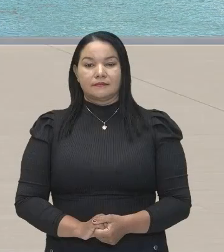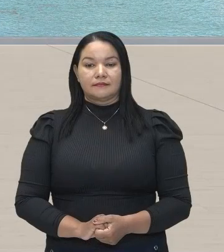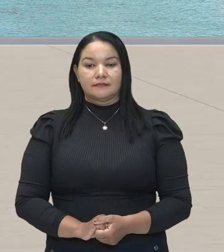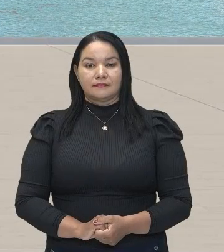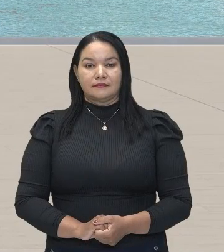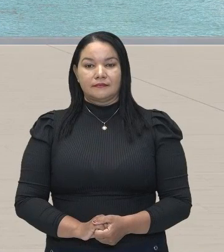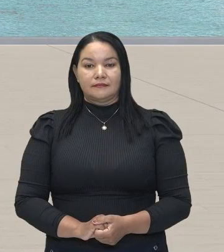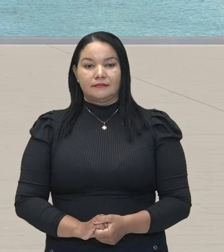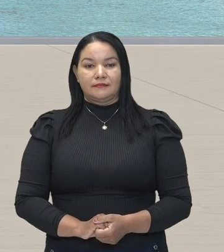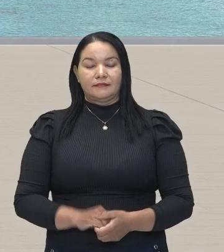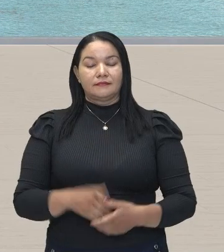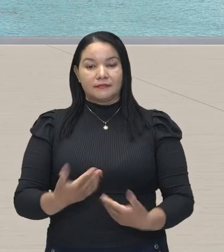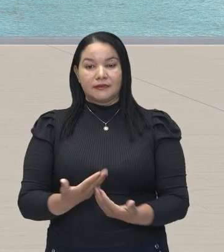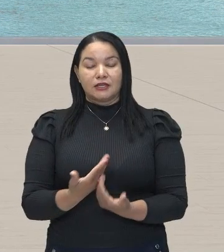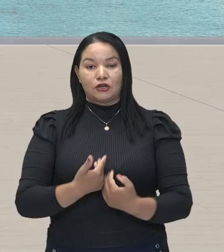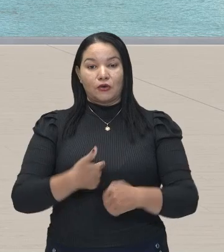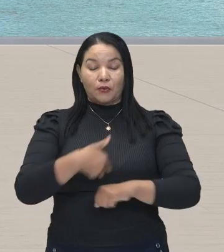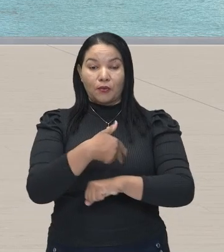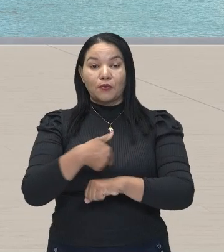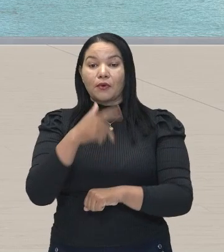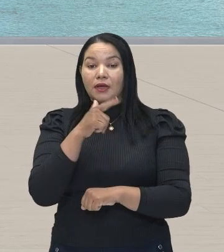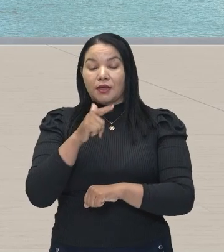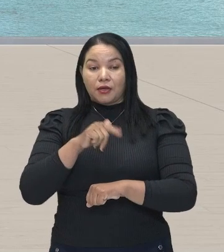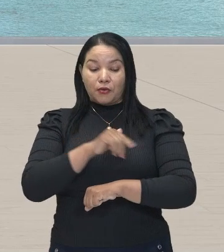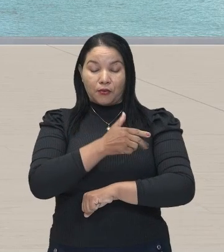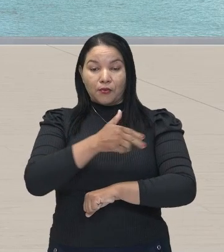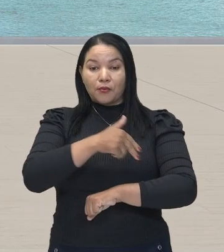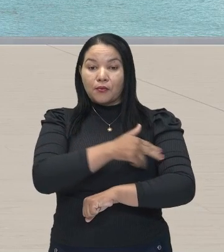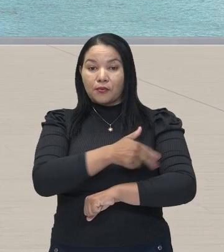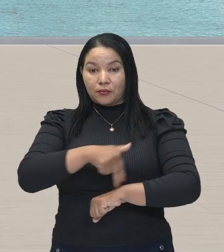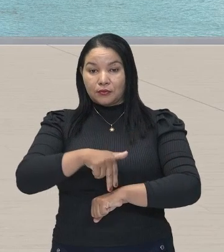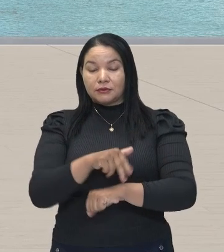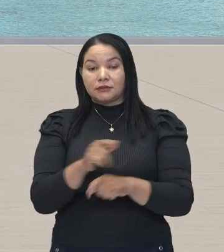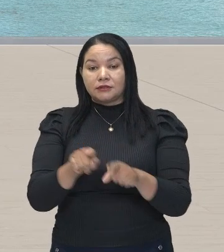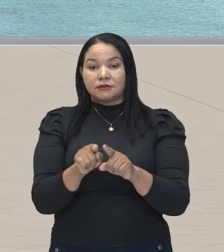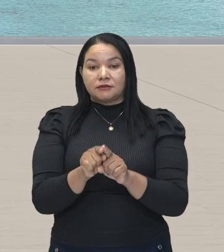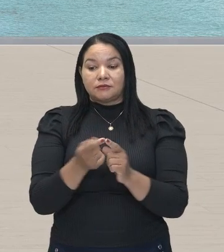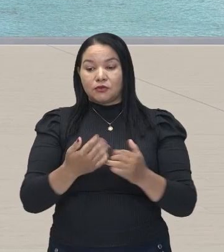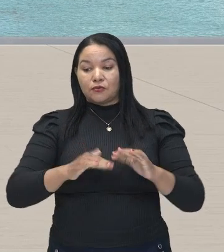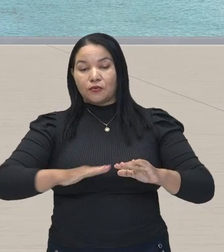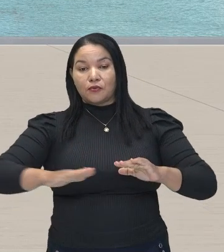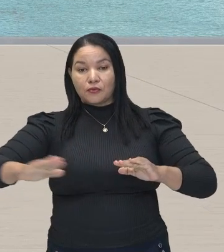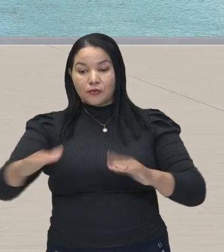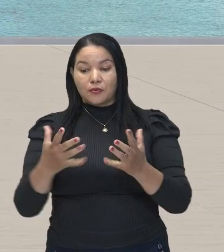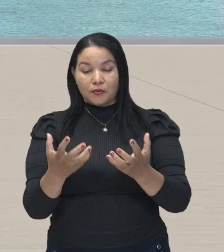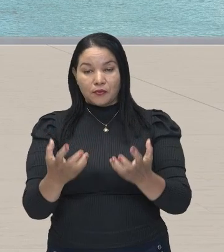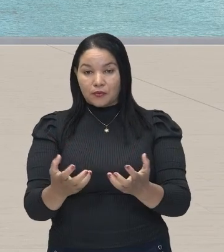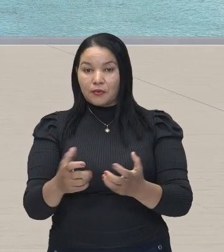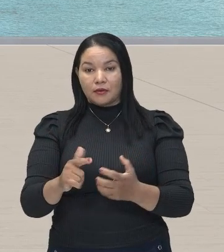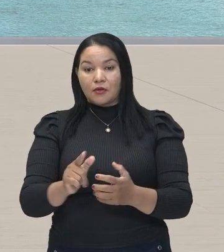vai ocorrer aí no leito, né, que não seca ali, isso vai ter